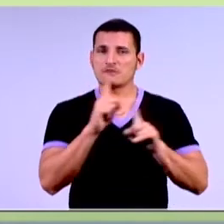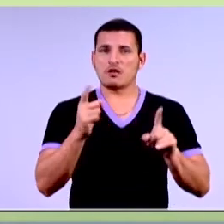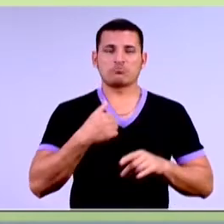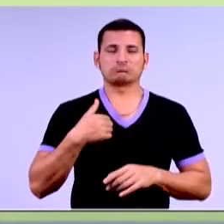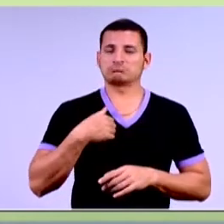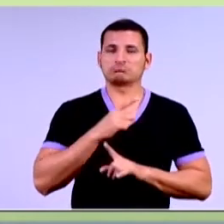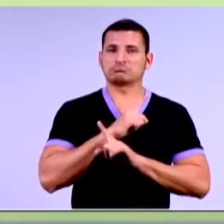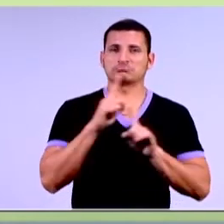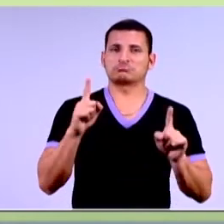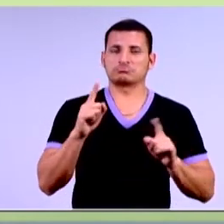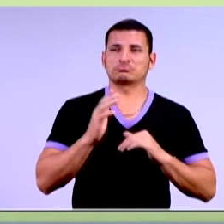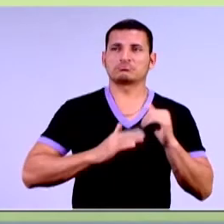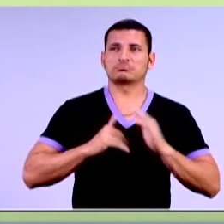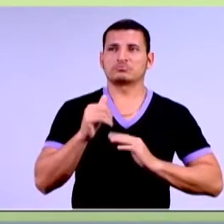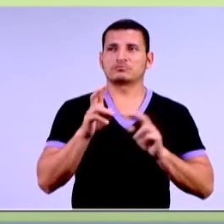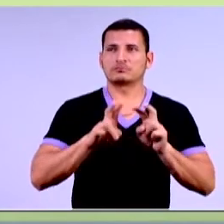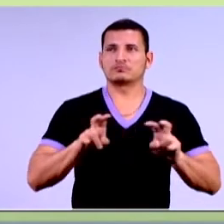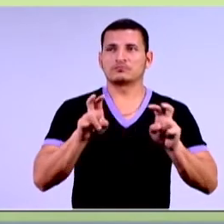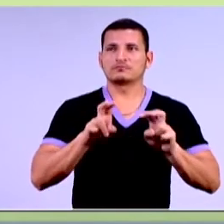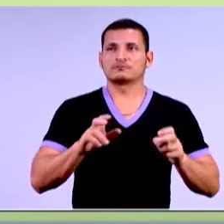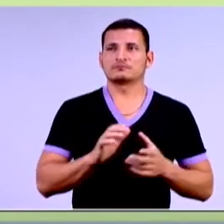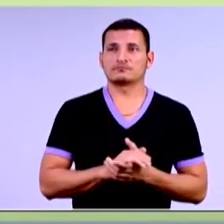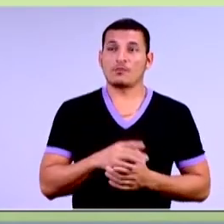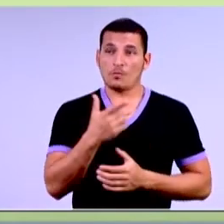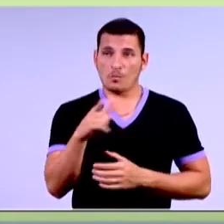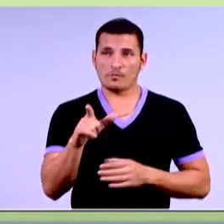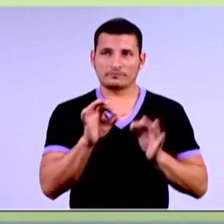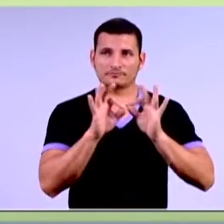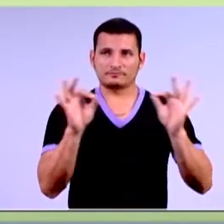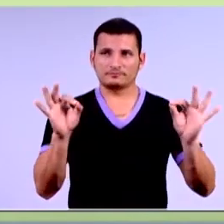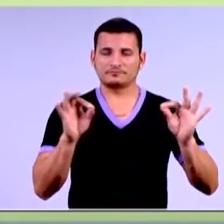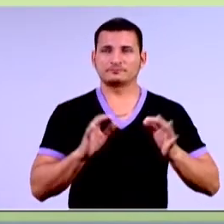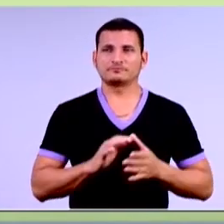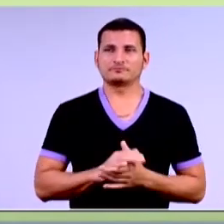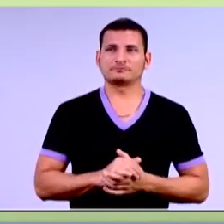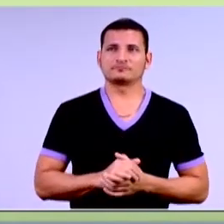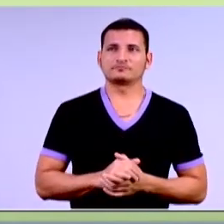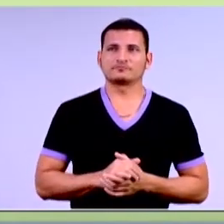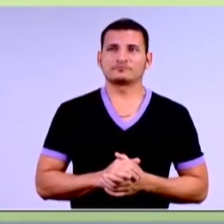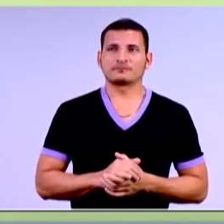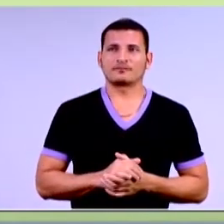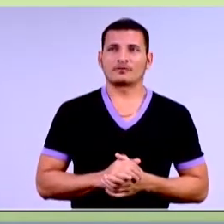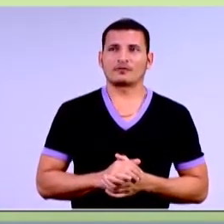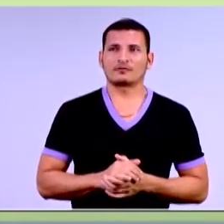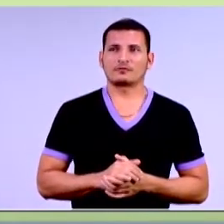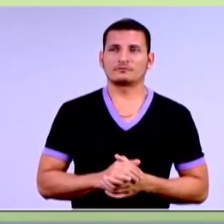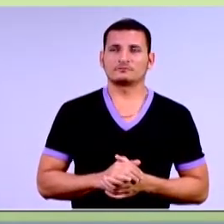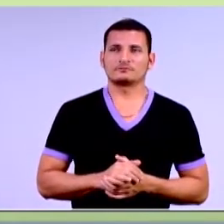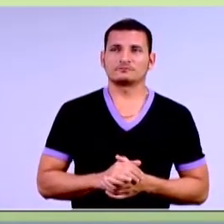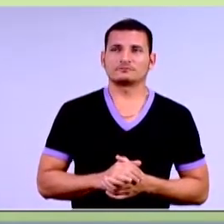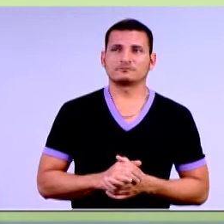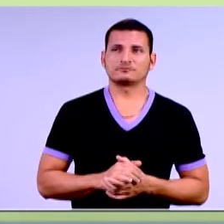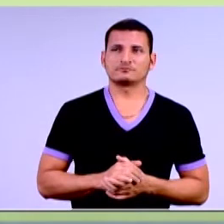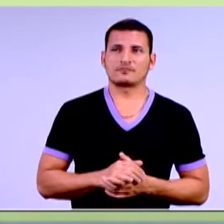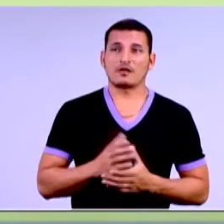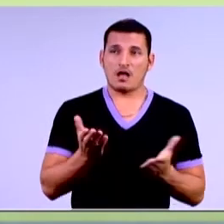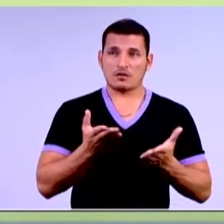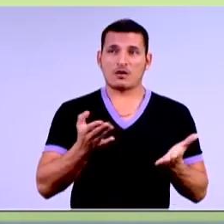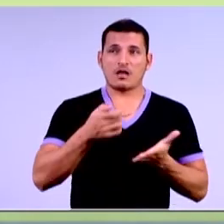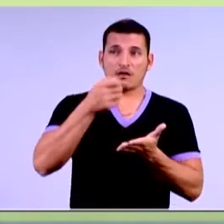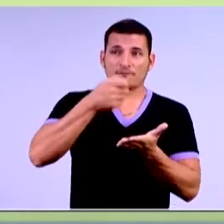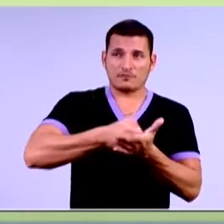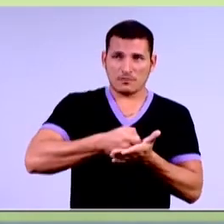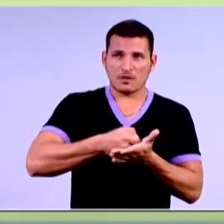certo muito bem olha outra frase we work erse está se formando agora uma frase na afirmativa